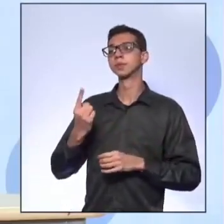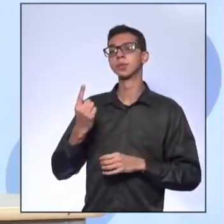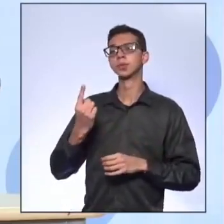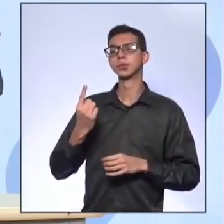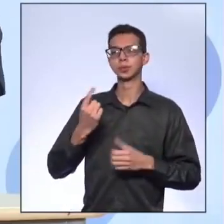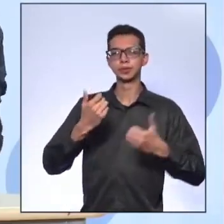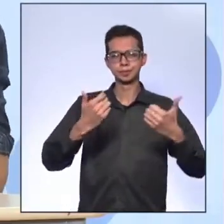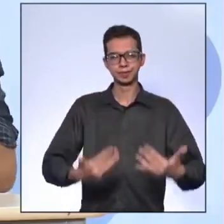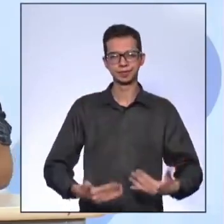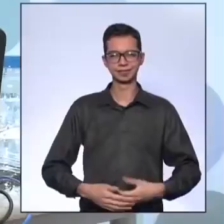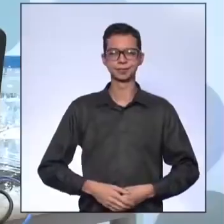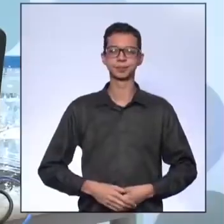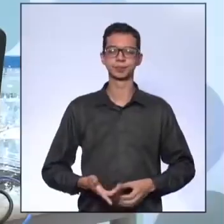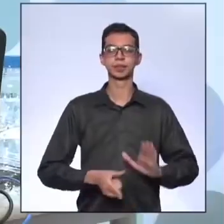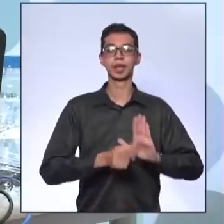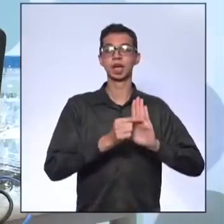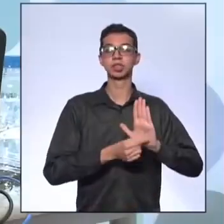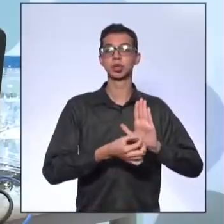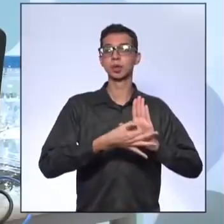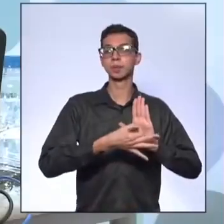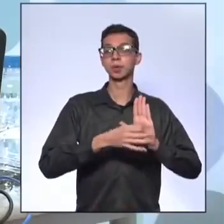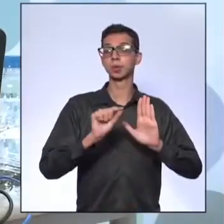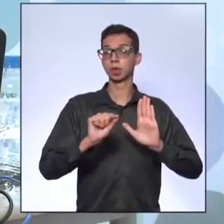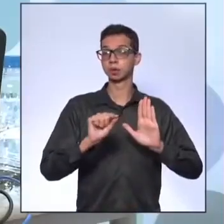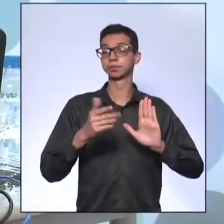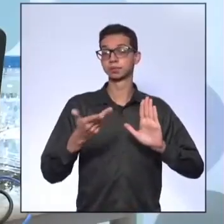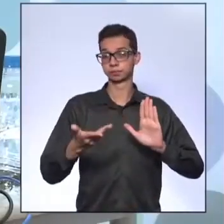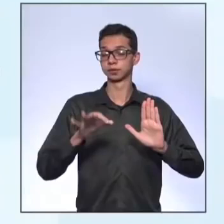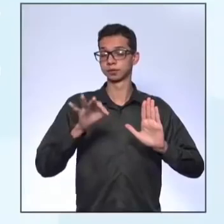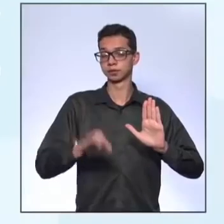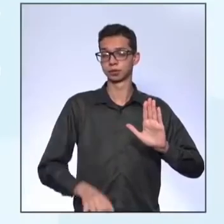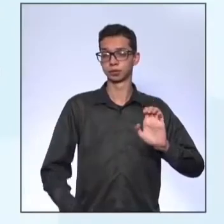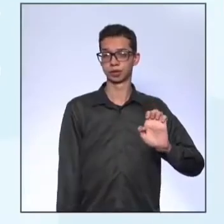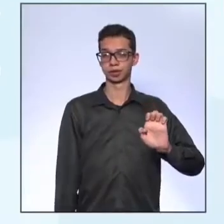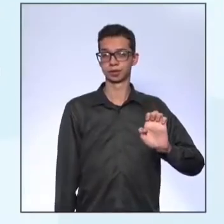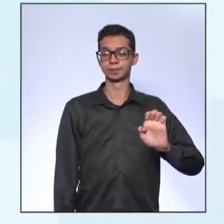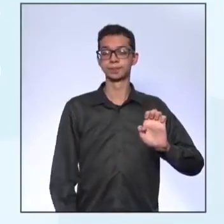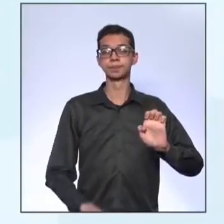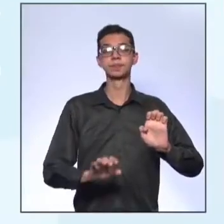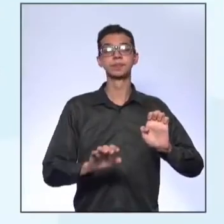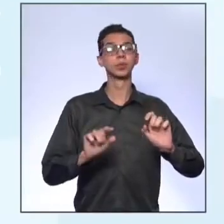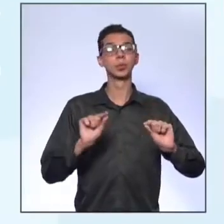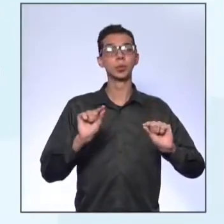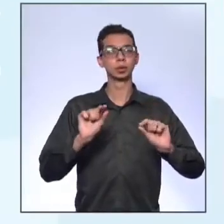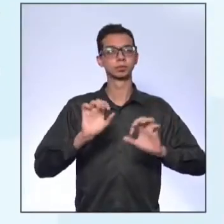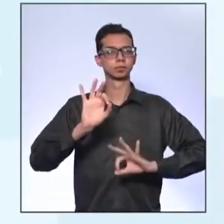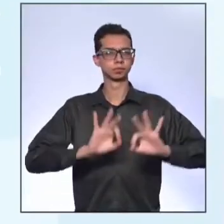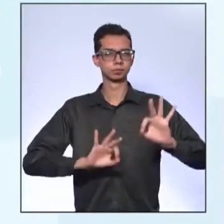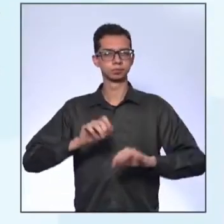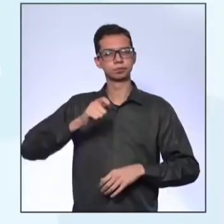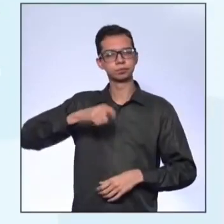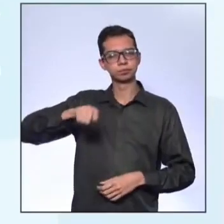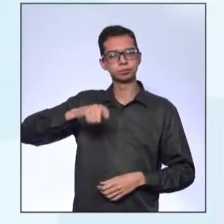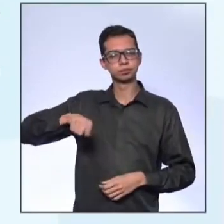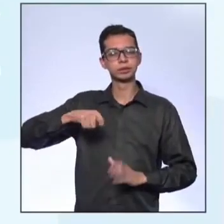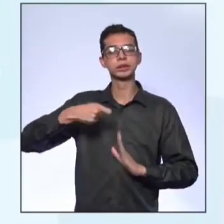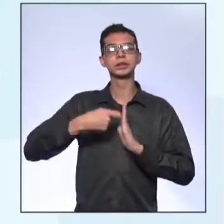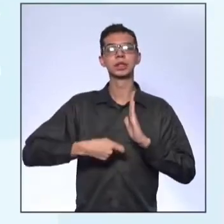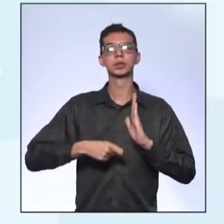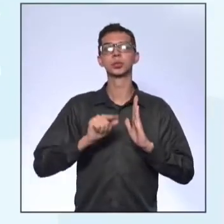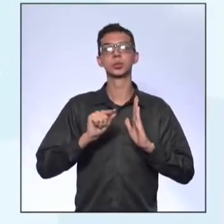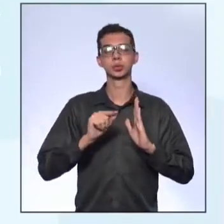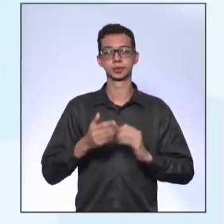explica, vamos lá. Artigo de opinião então a letra E realmente é a certa, uma produção textual em que a argumentação é o principal